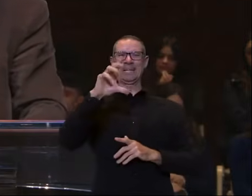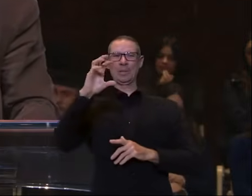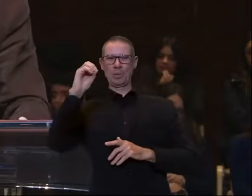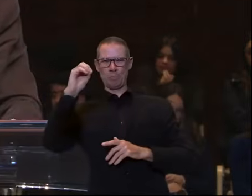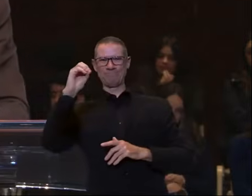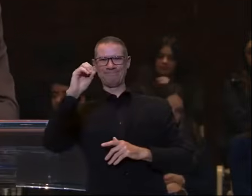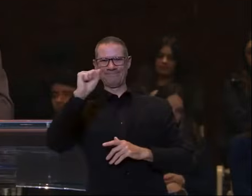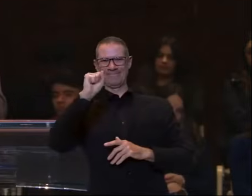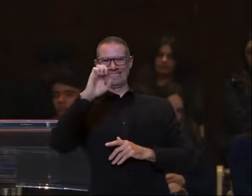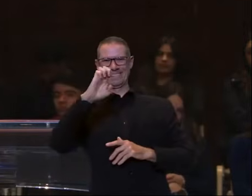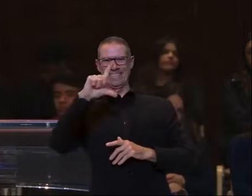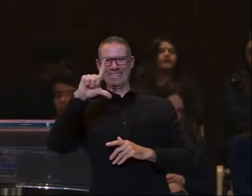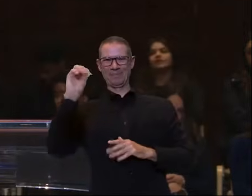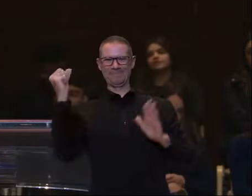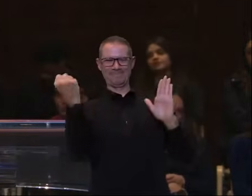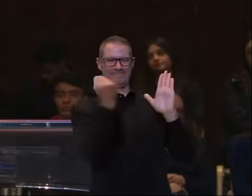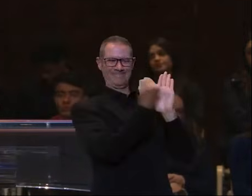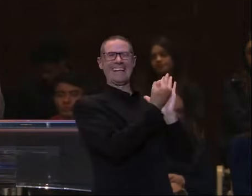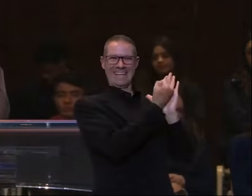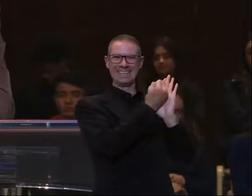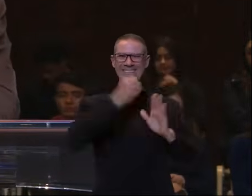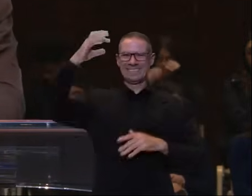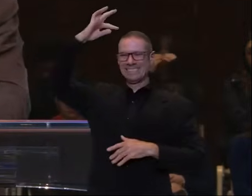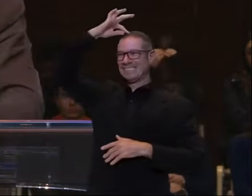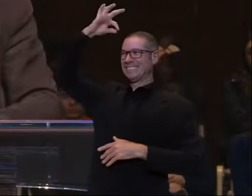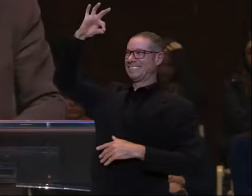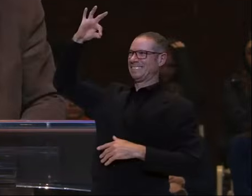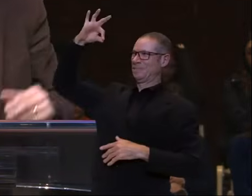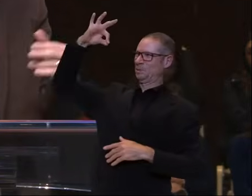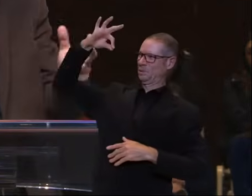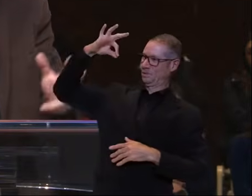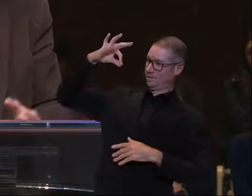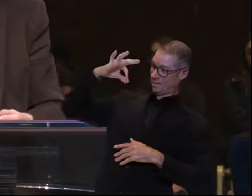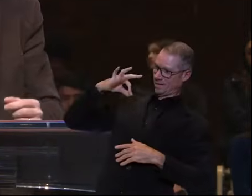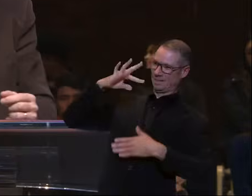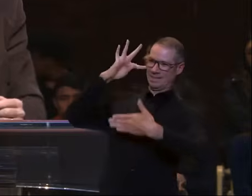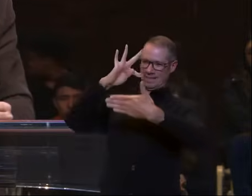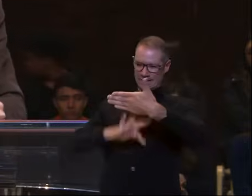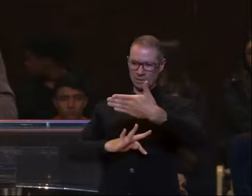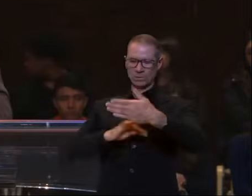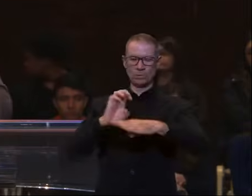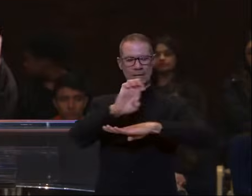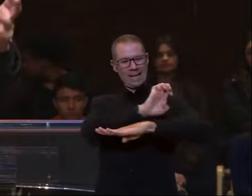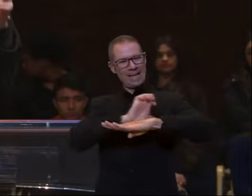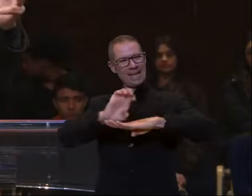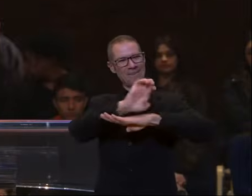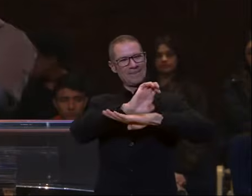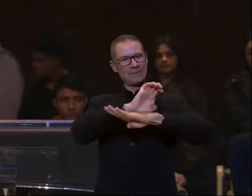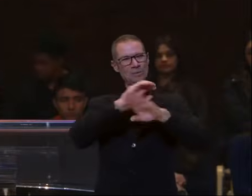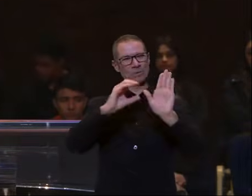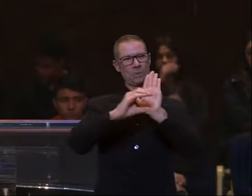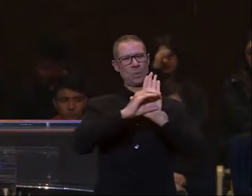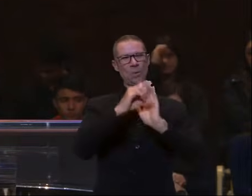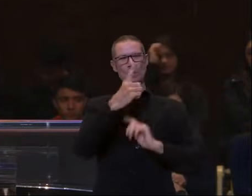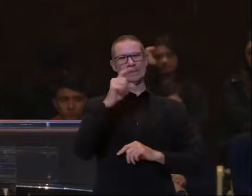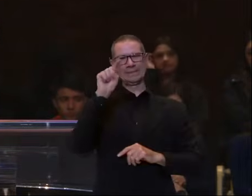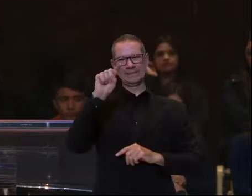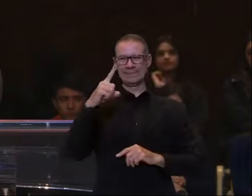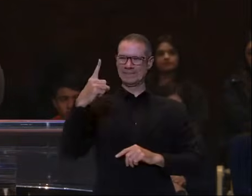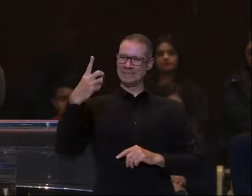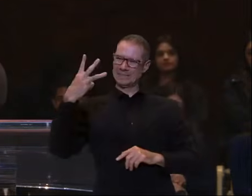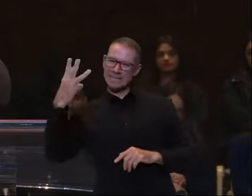Santo. E o texto vai dizer, Efésios, capítulo 1, versículo 13, que